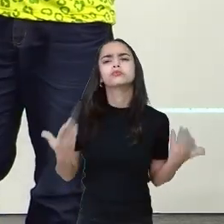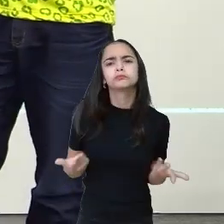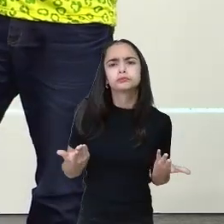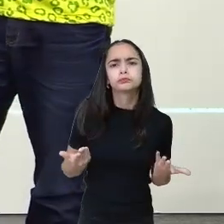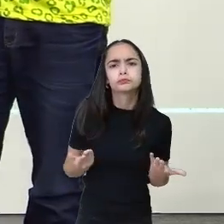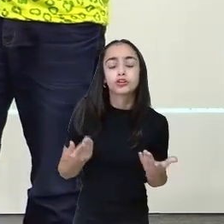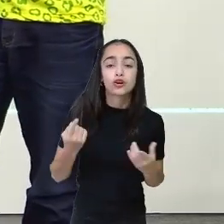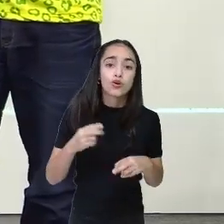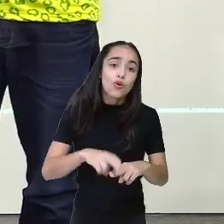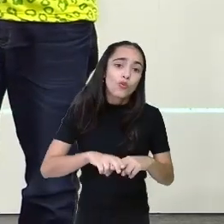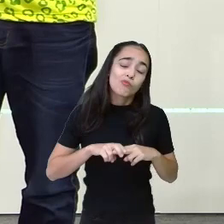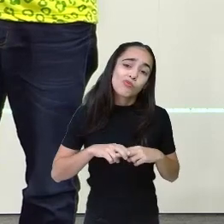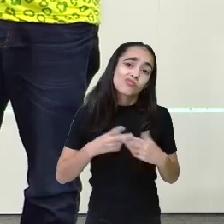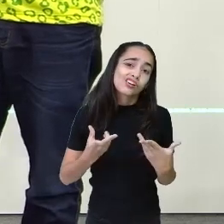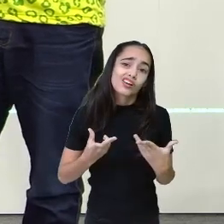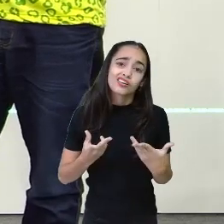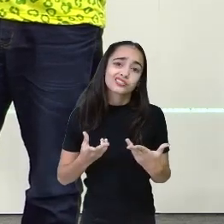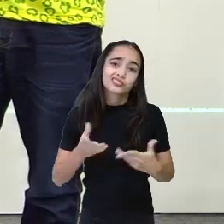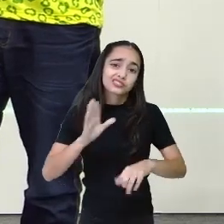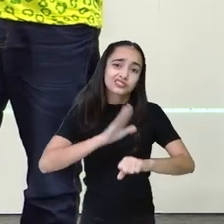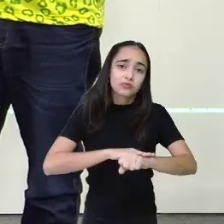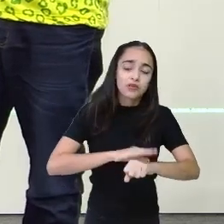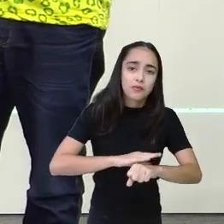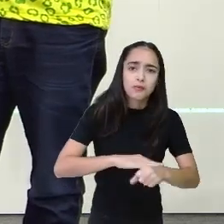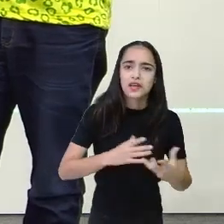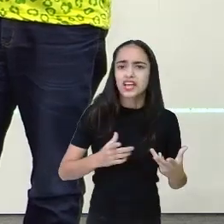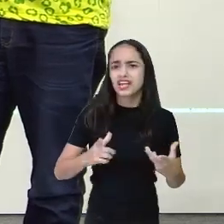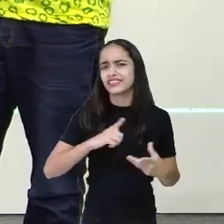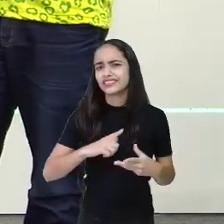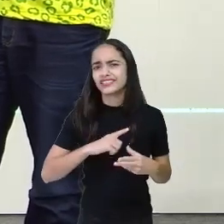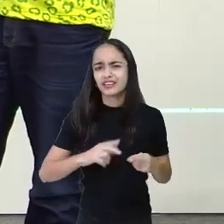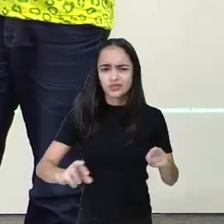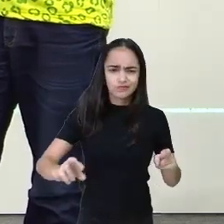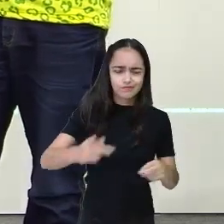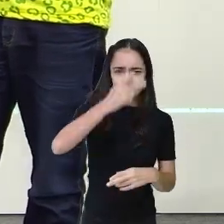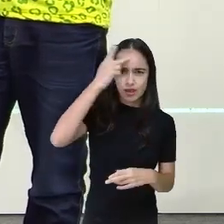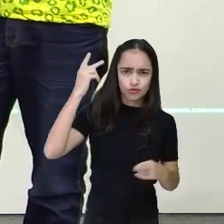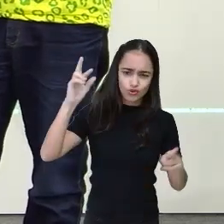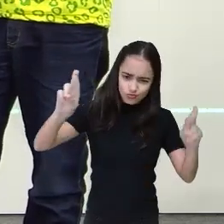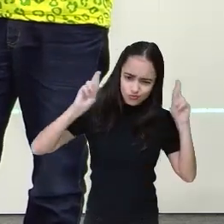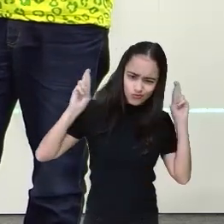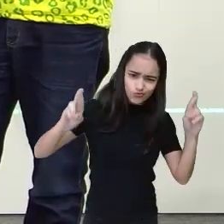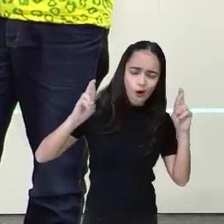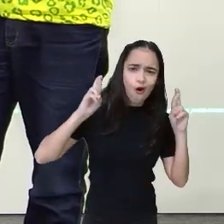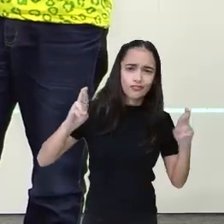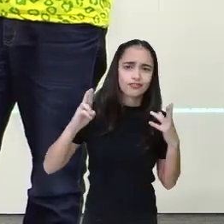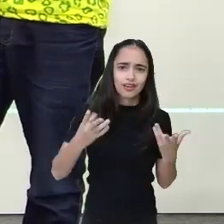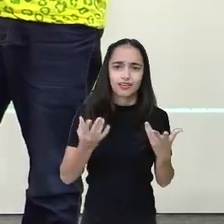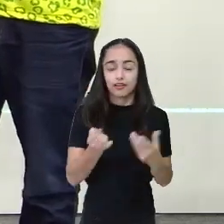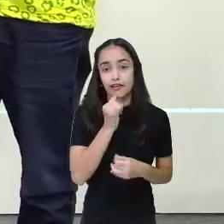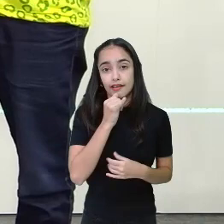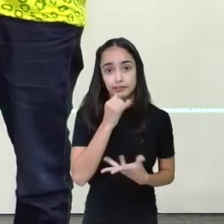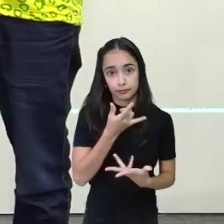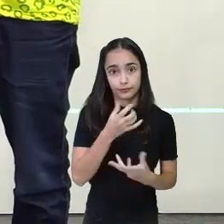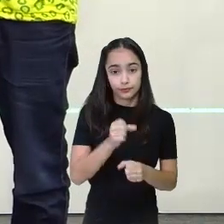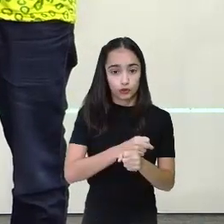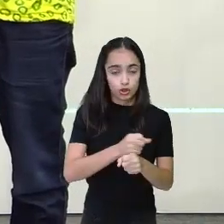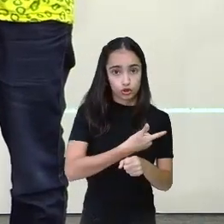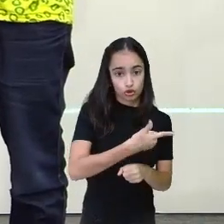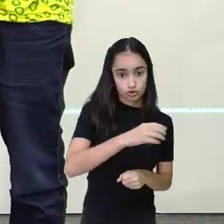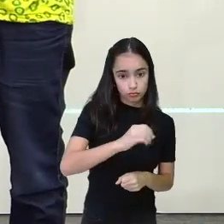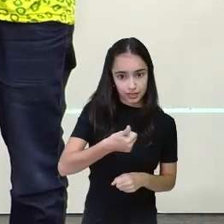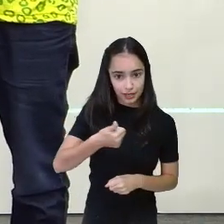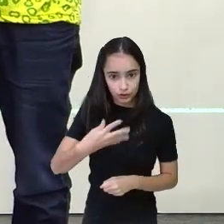conta esse período de torcedores viajando. Por exemplo, na Copa de 2014 aqui no Brasil, a gente tinha jogo